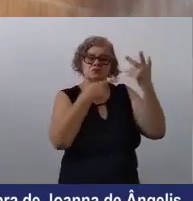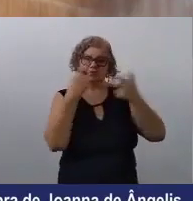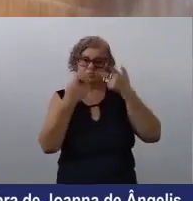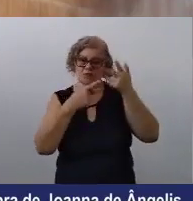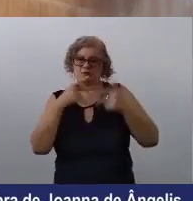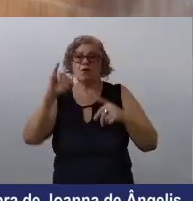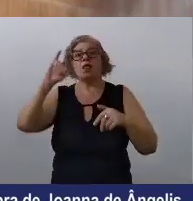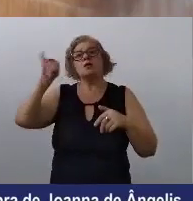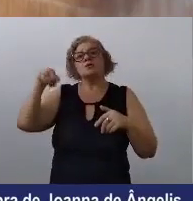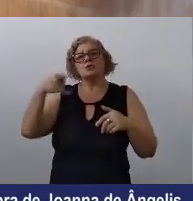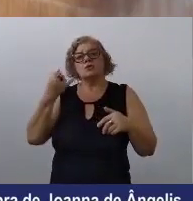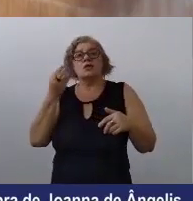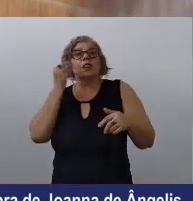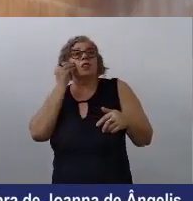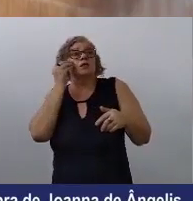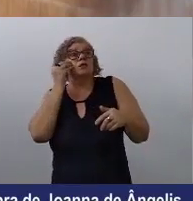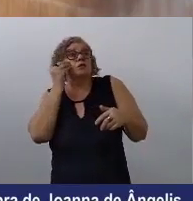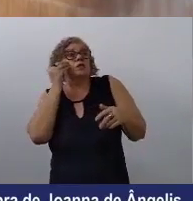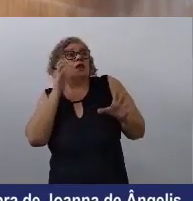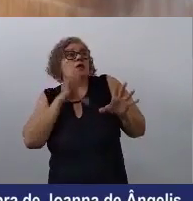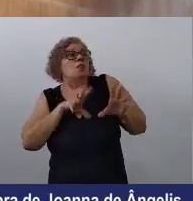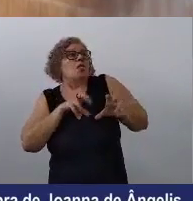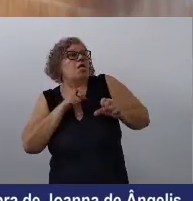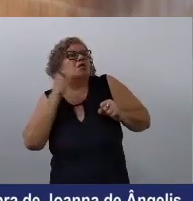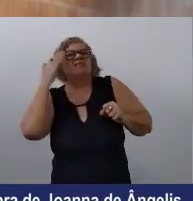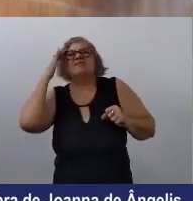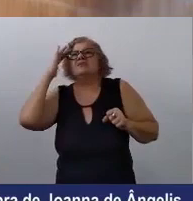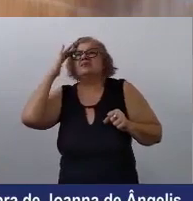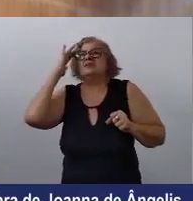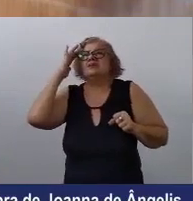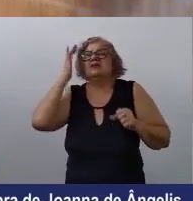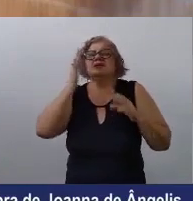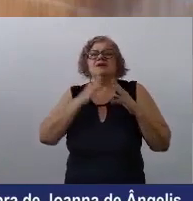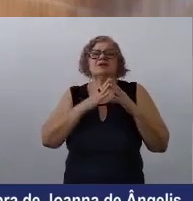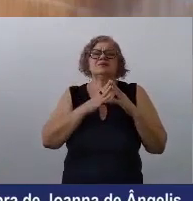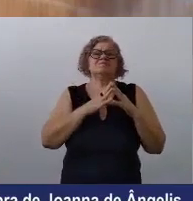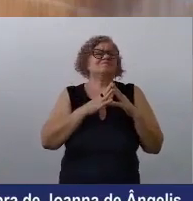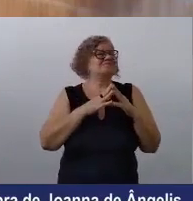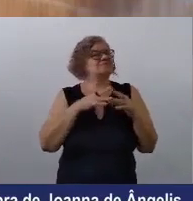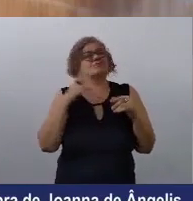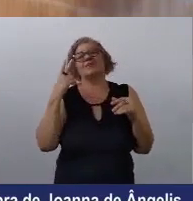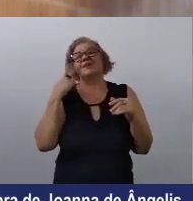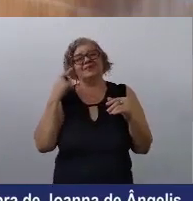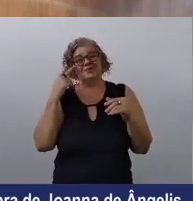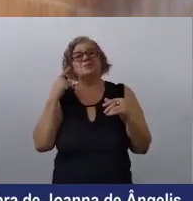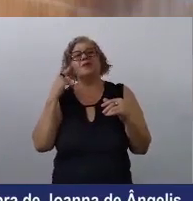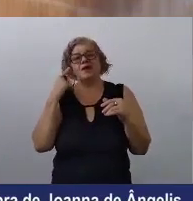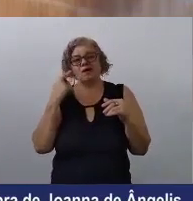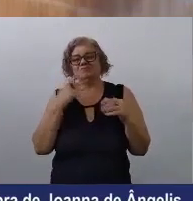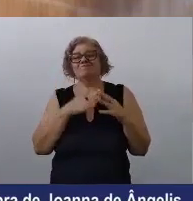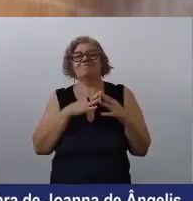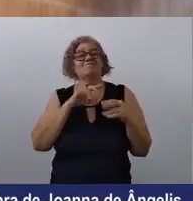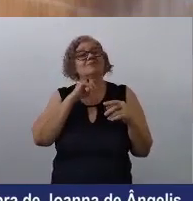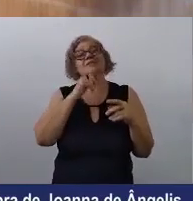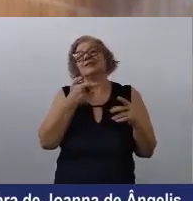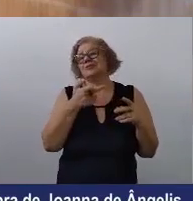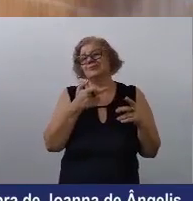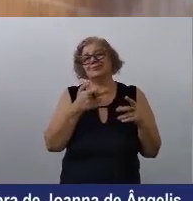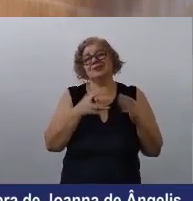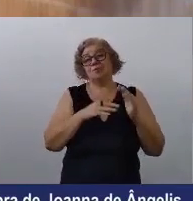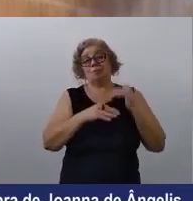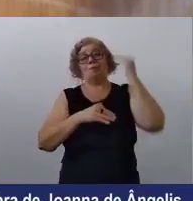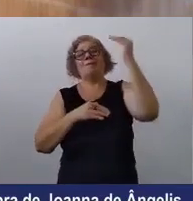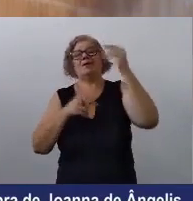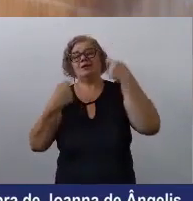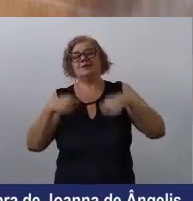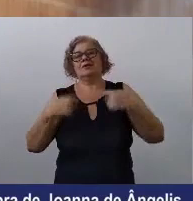falando, por mais que Joana tentasse absorver todas aquelas palavras, naturalmente ia